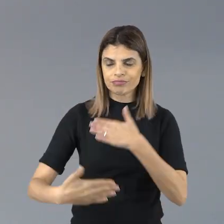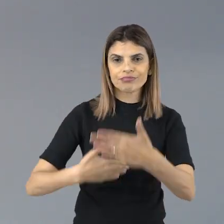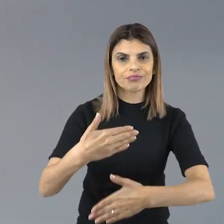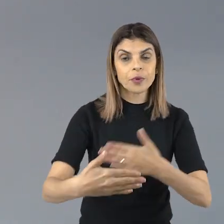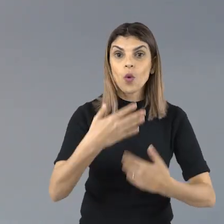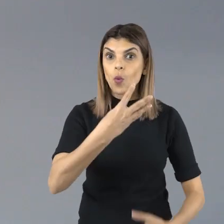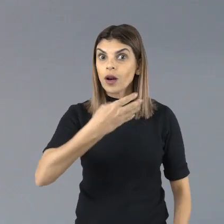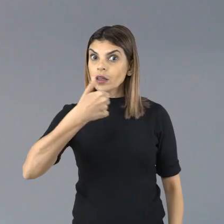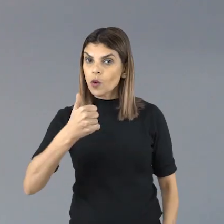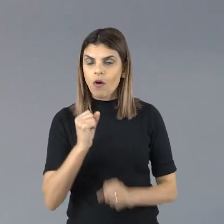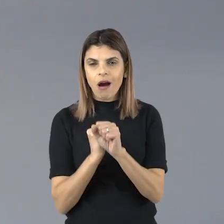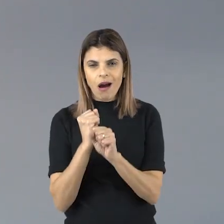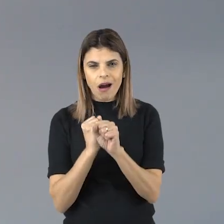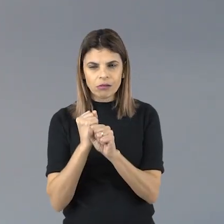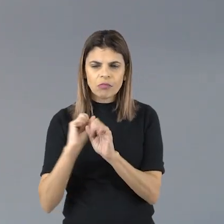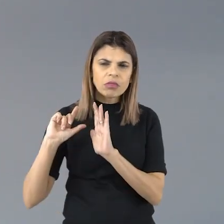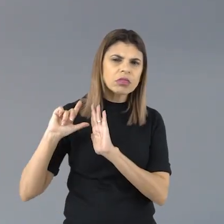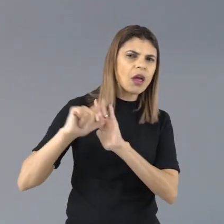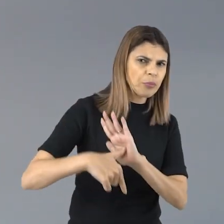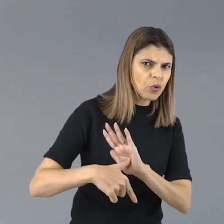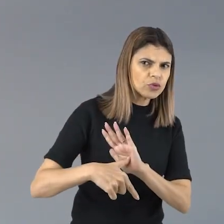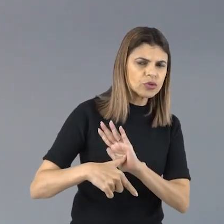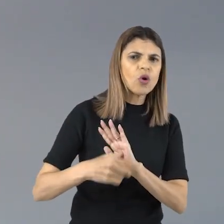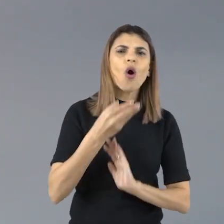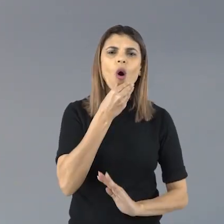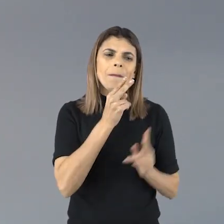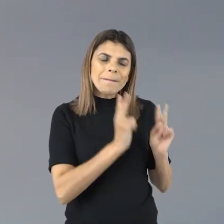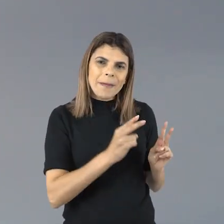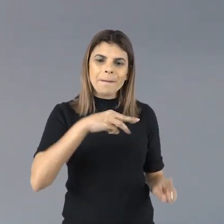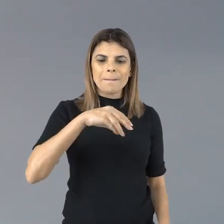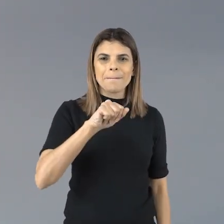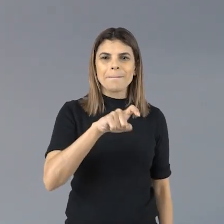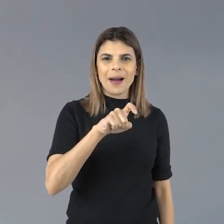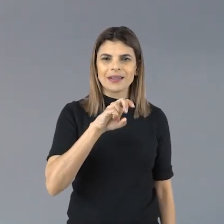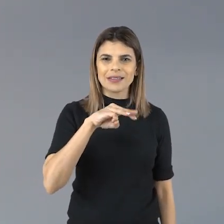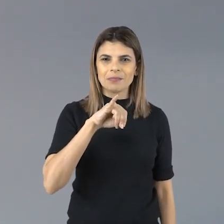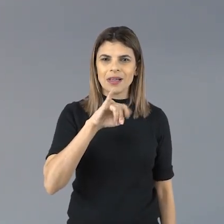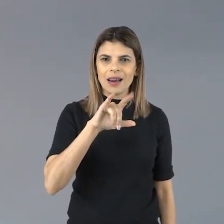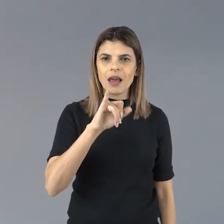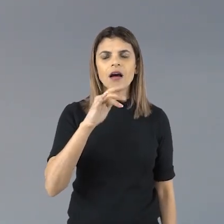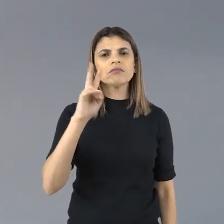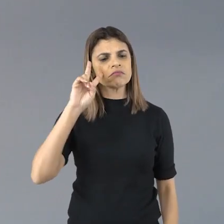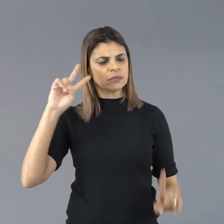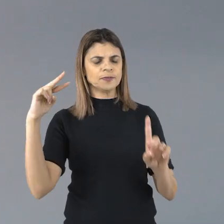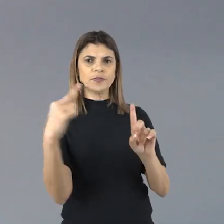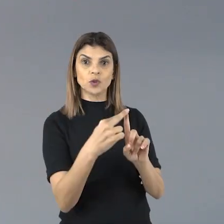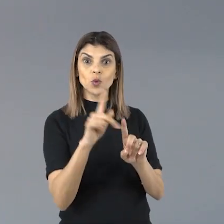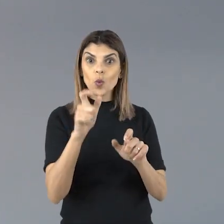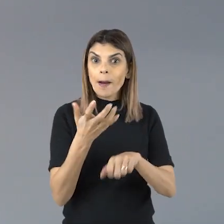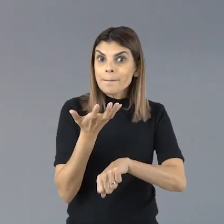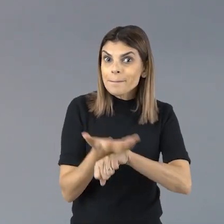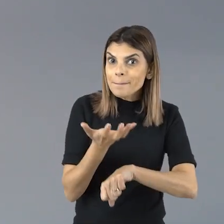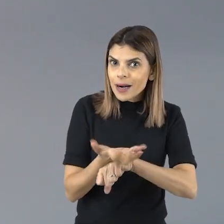41 anos depois, em 10 de outubro de 1982, a morte de Maximiliano foi posta na devida perspectiva. Na